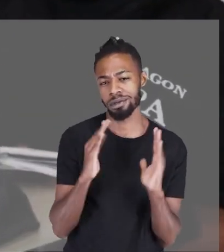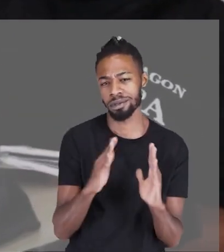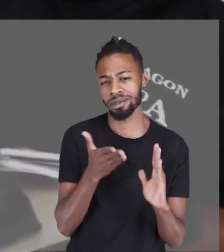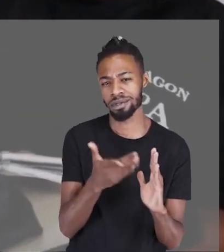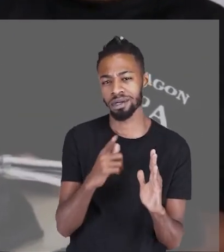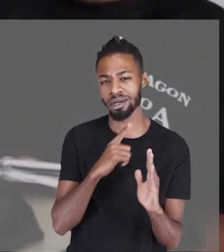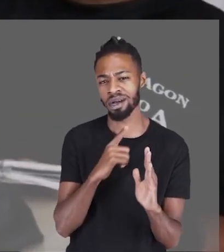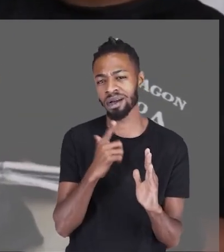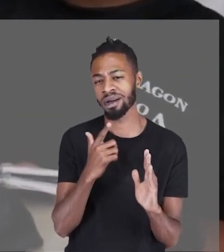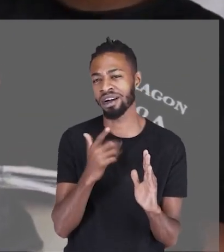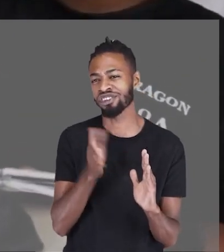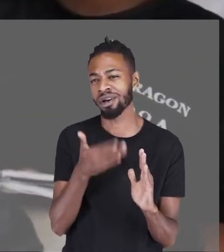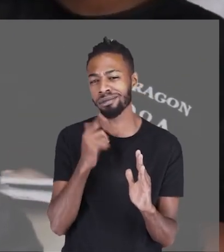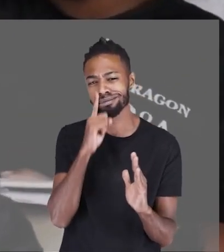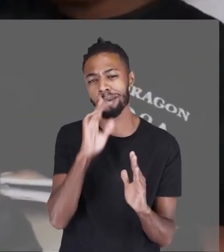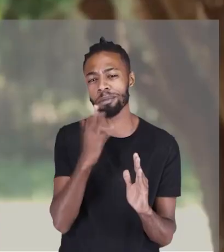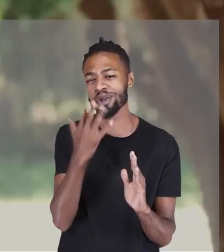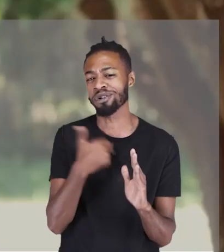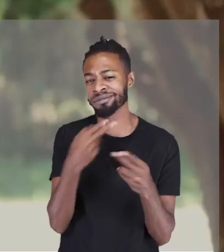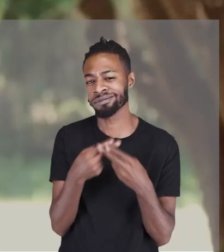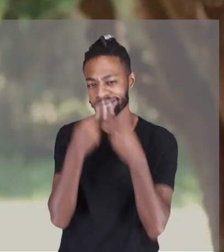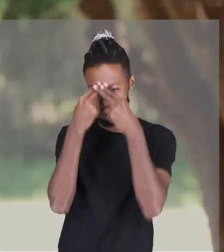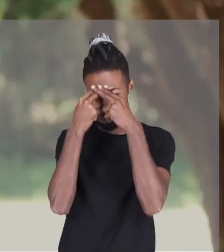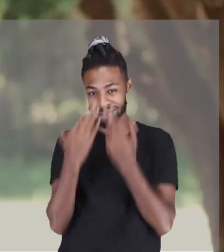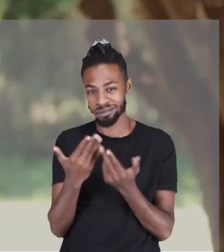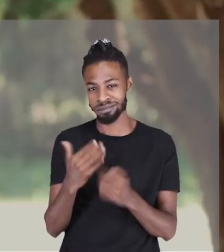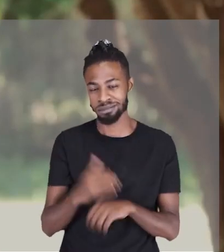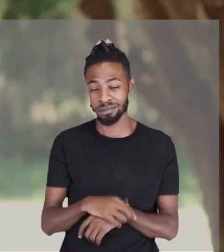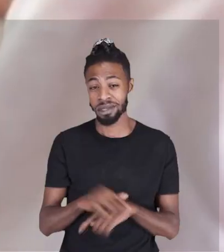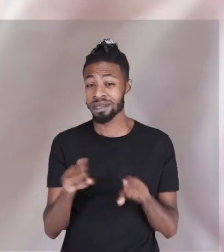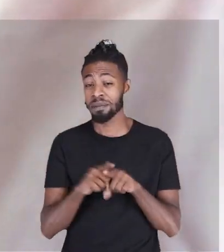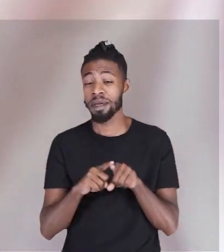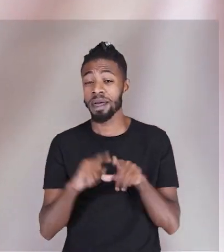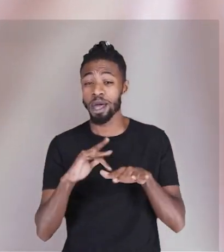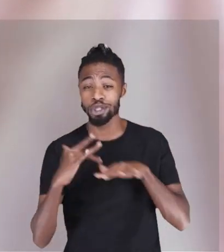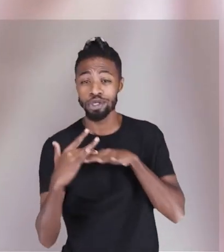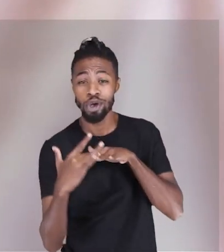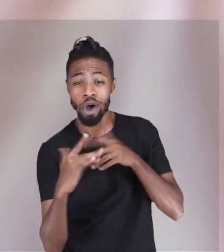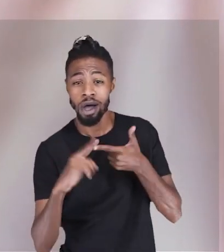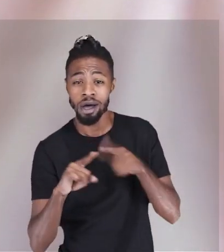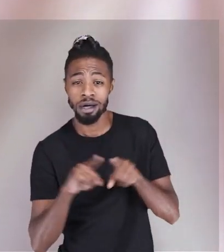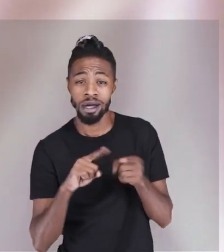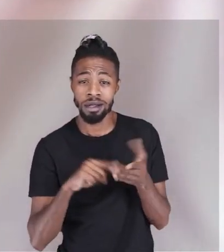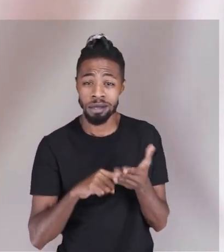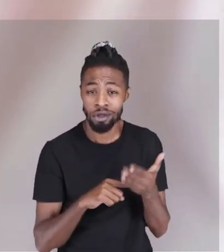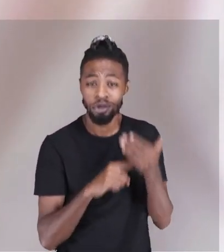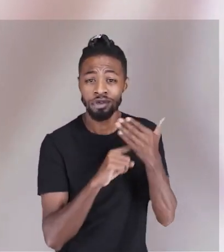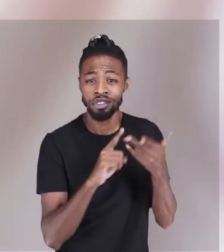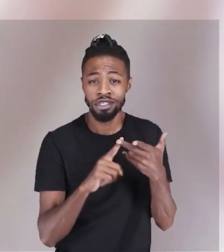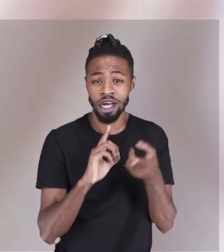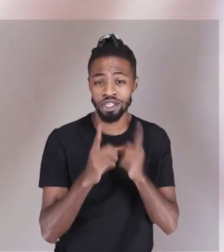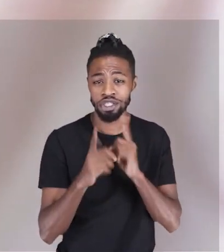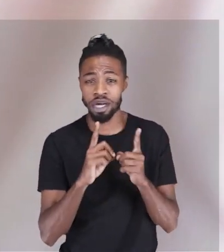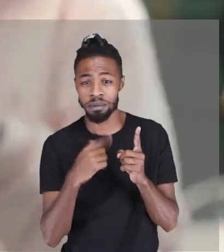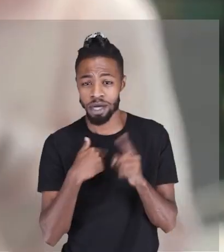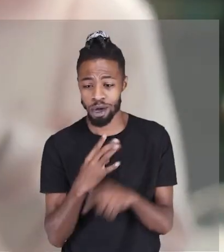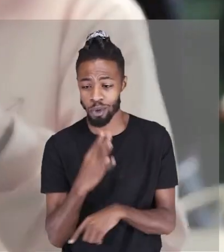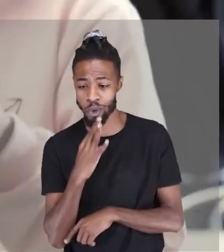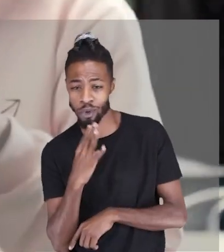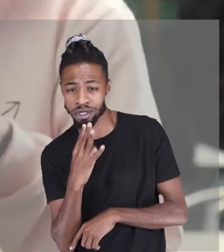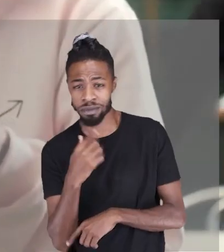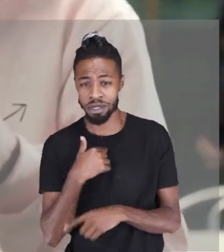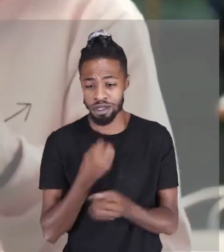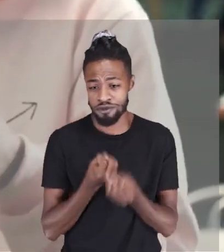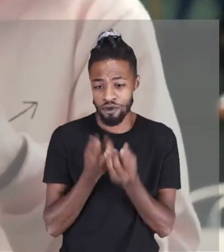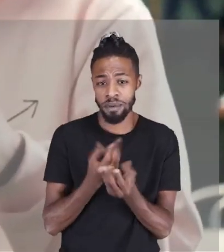mudança de contexto, especialmente nessa faixa etária, já tem o risco de ser traumática. Onde redes sociais, tecnologias, a